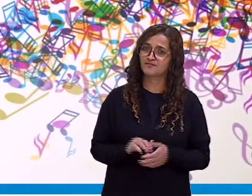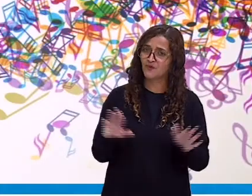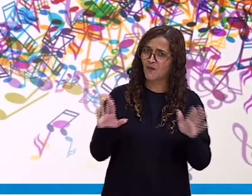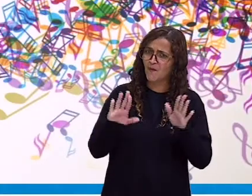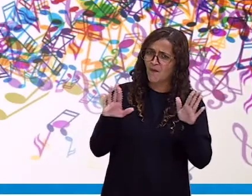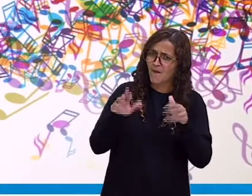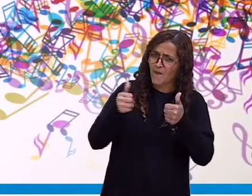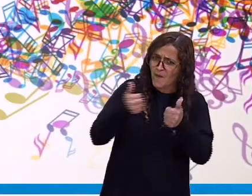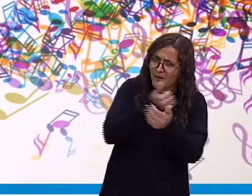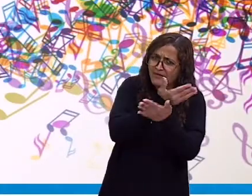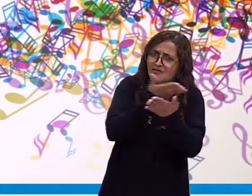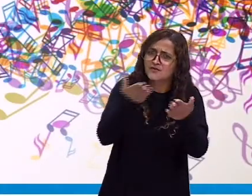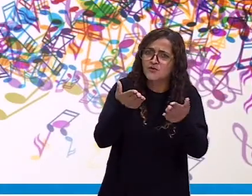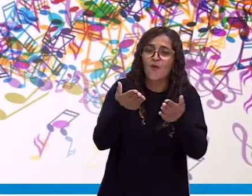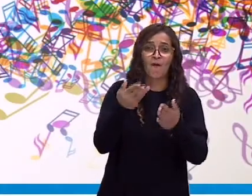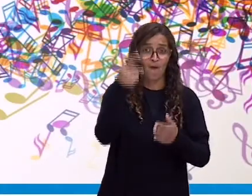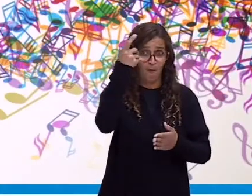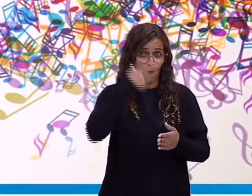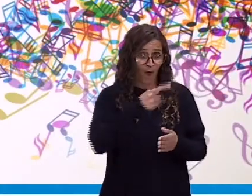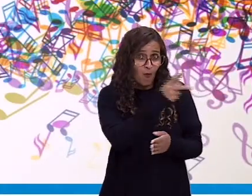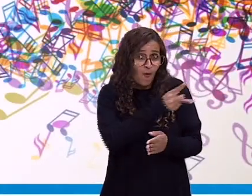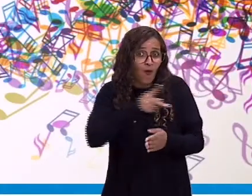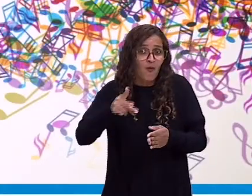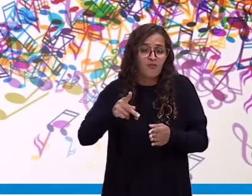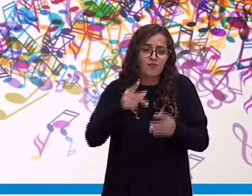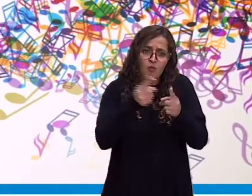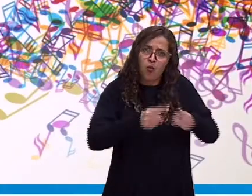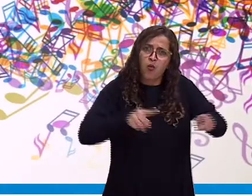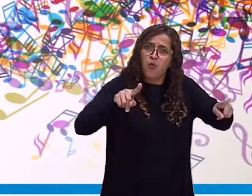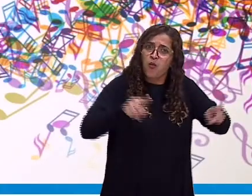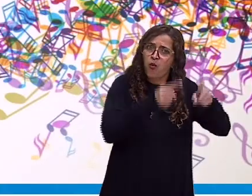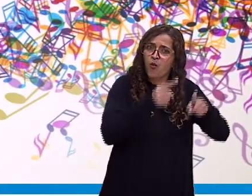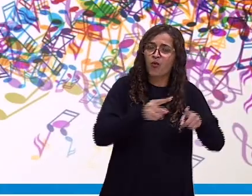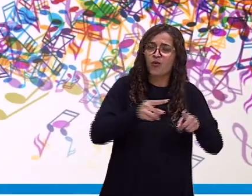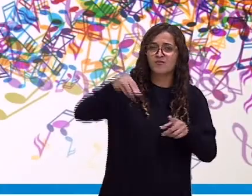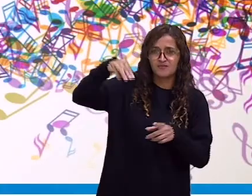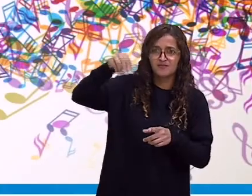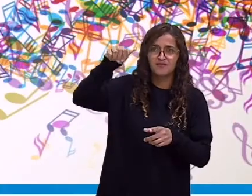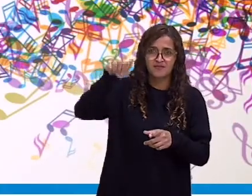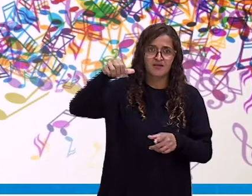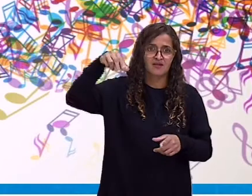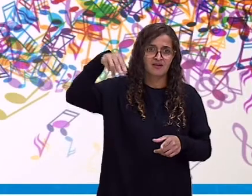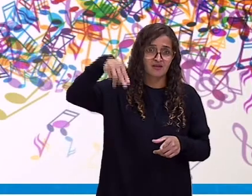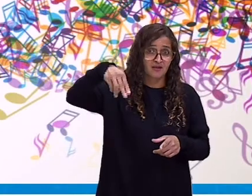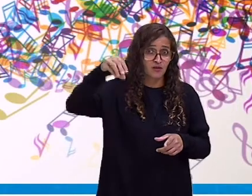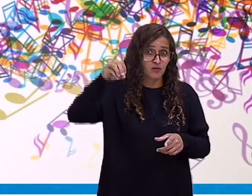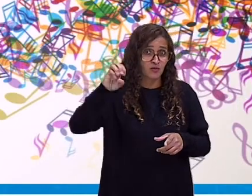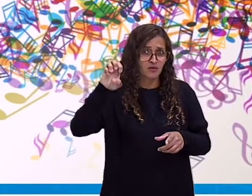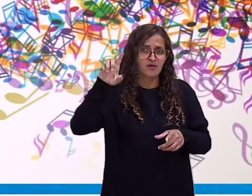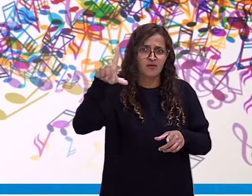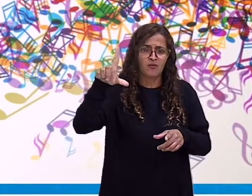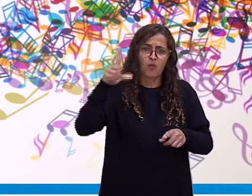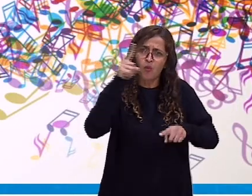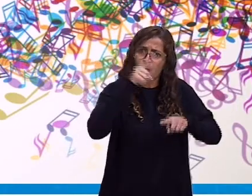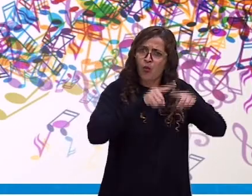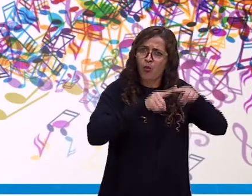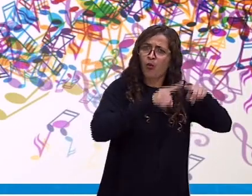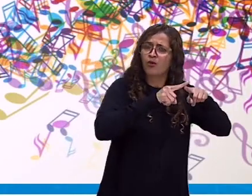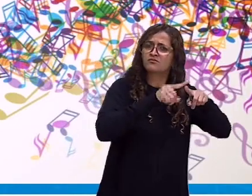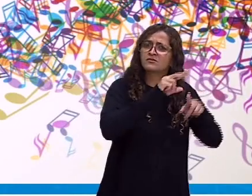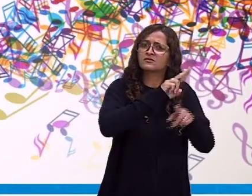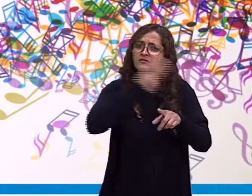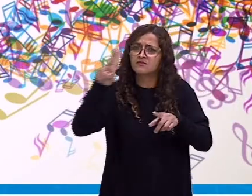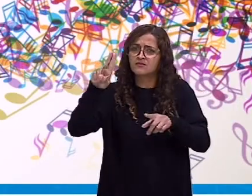Olá, sou o professor de música Manuel Pereira e hoje eu trouxe um instrumento chamado trompete. Para se produzir o som,